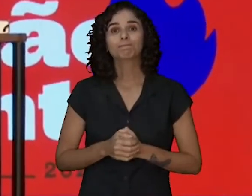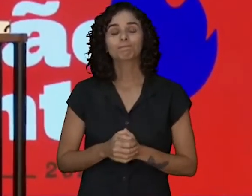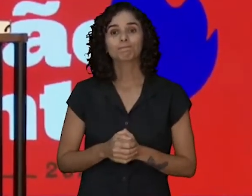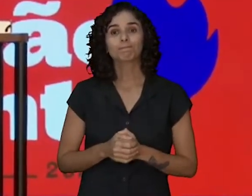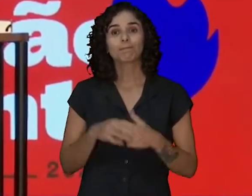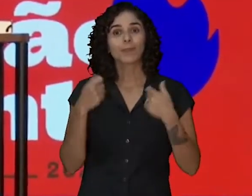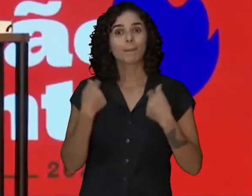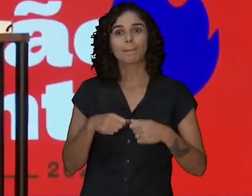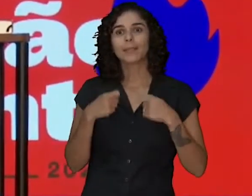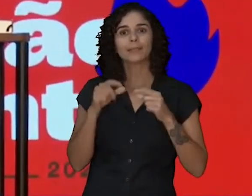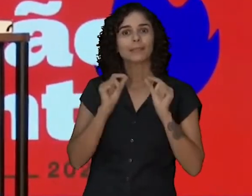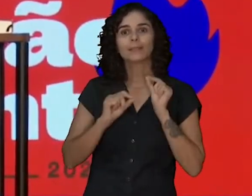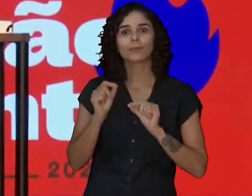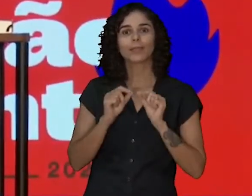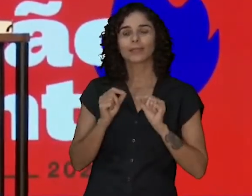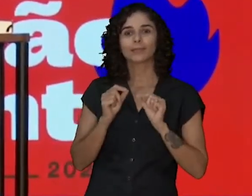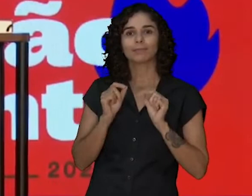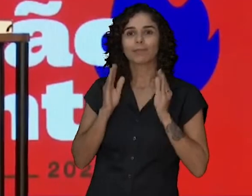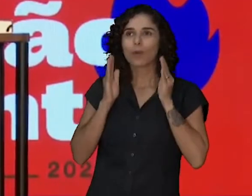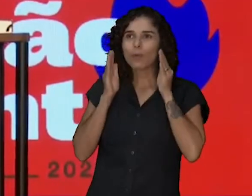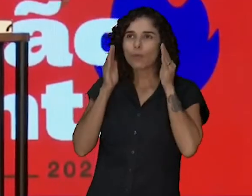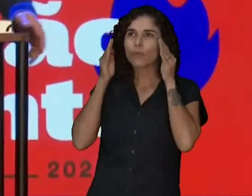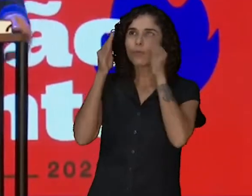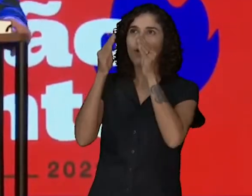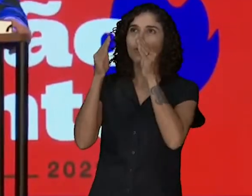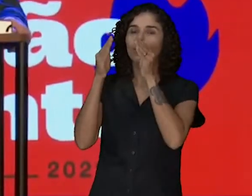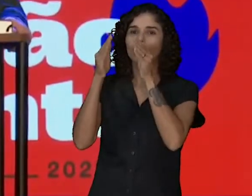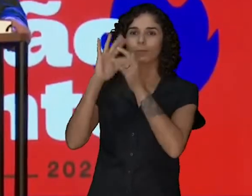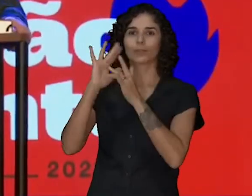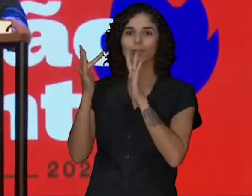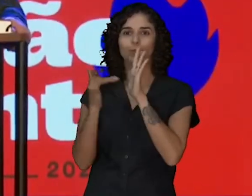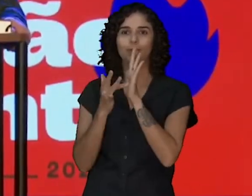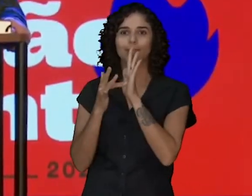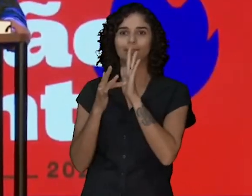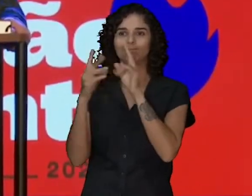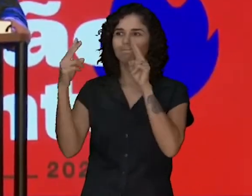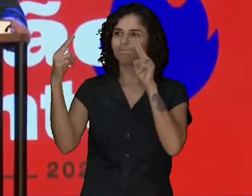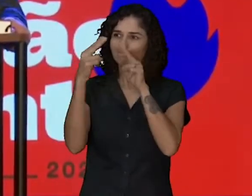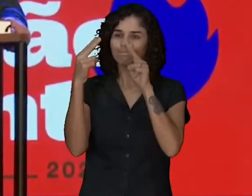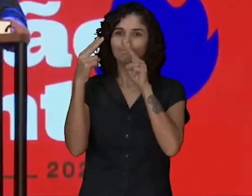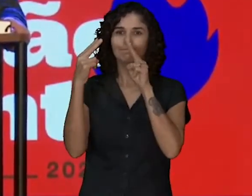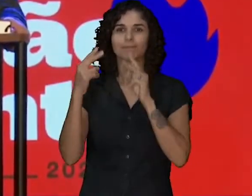olhos fitos em Jesus.